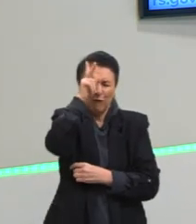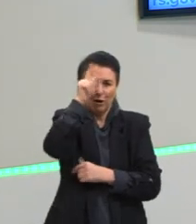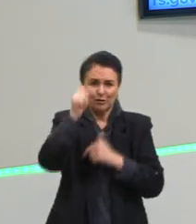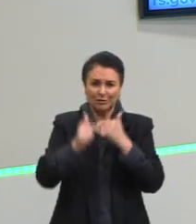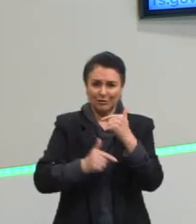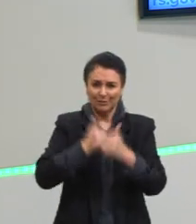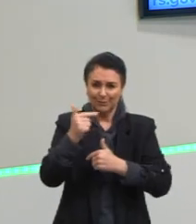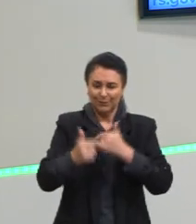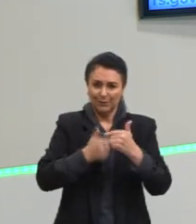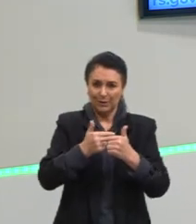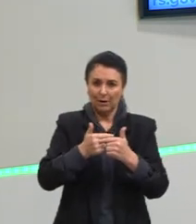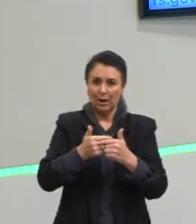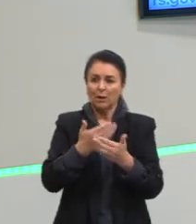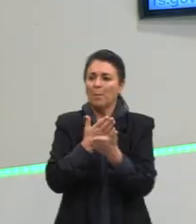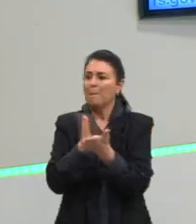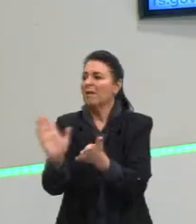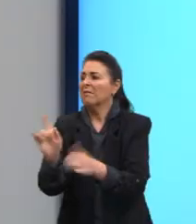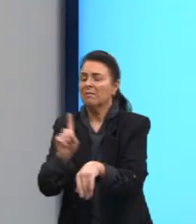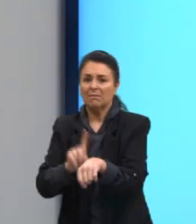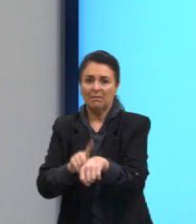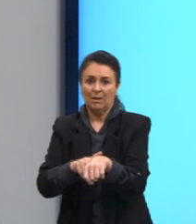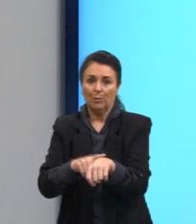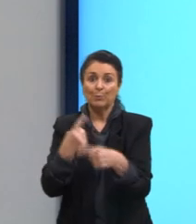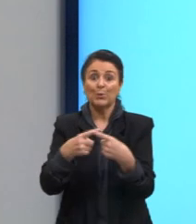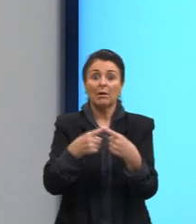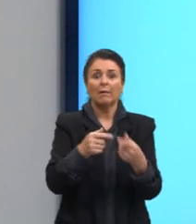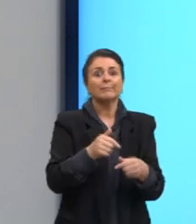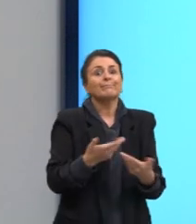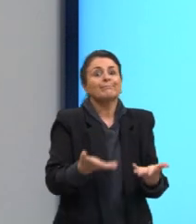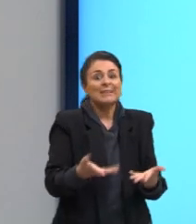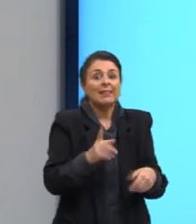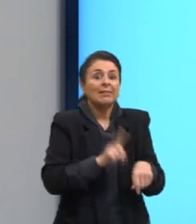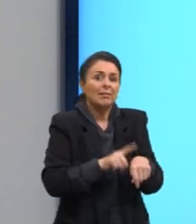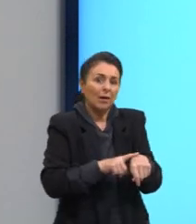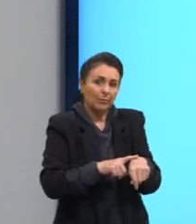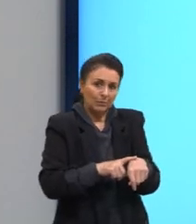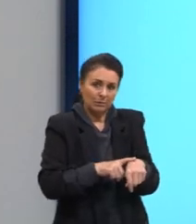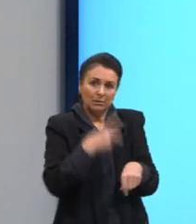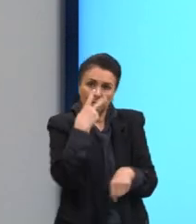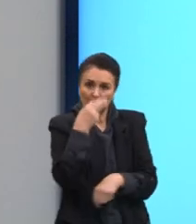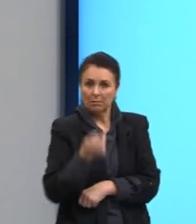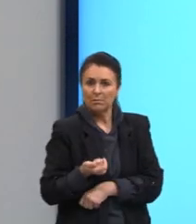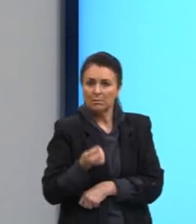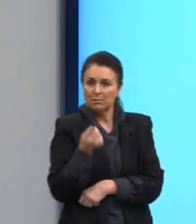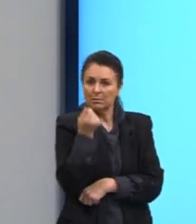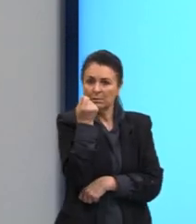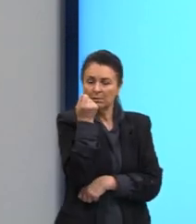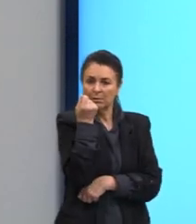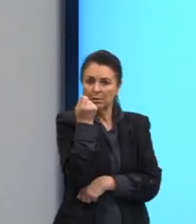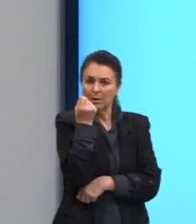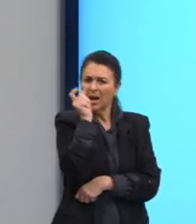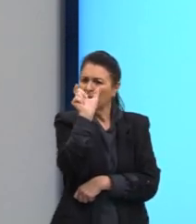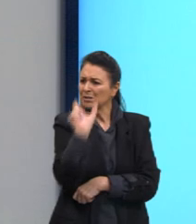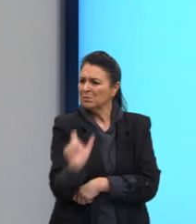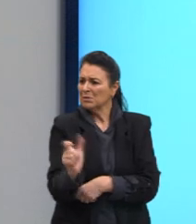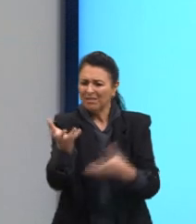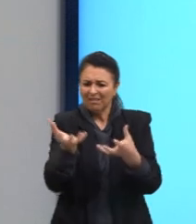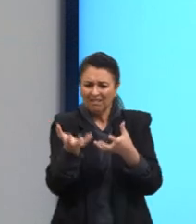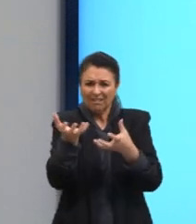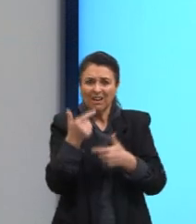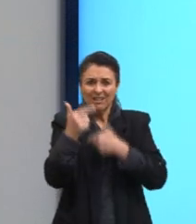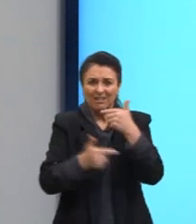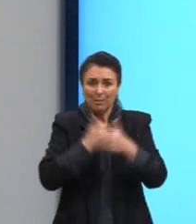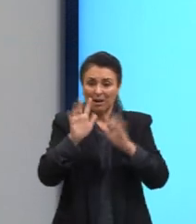não perder tempo né tempo é dinheiro essas pessoas que as pessoas estão muito voltadas ao trabalho